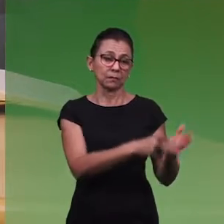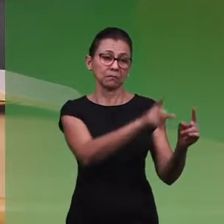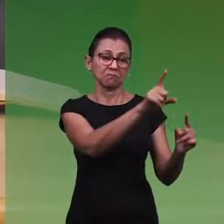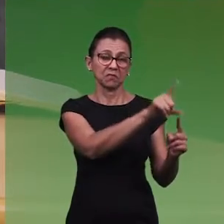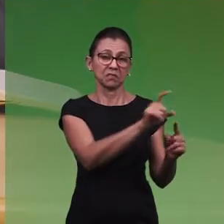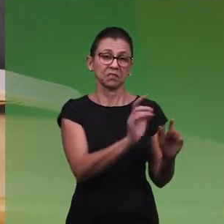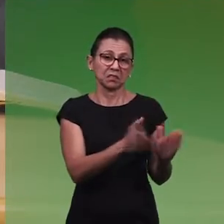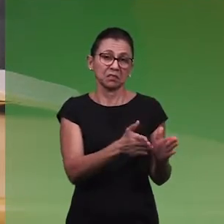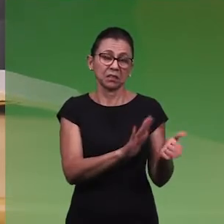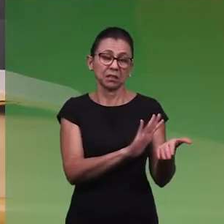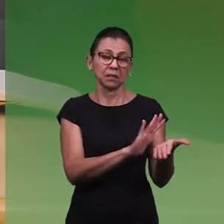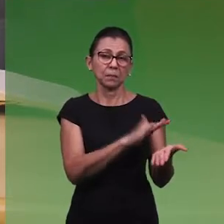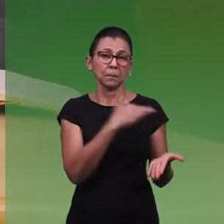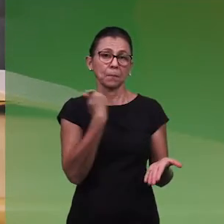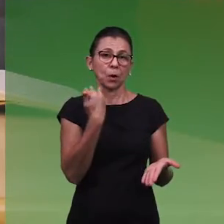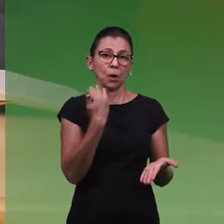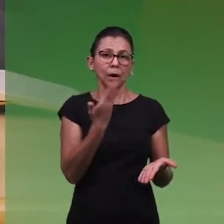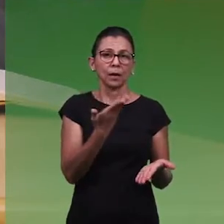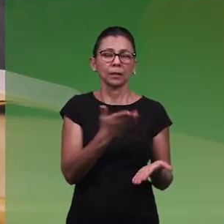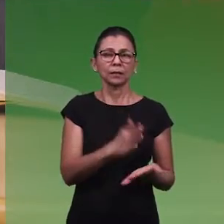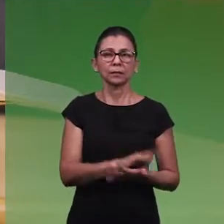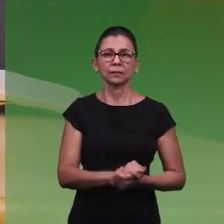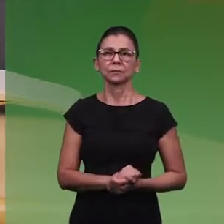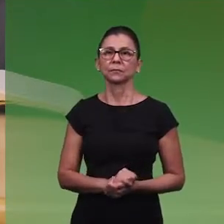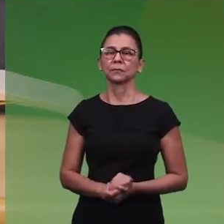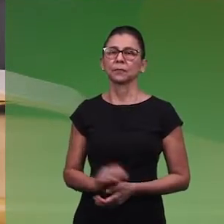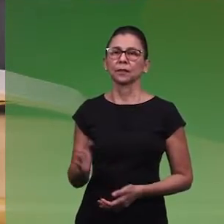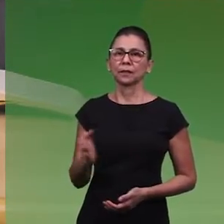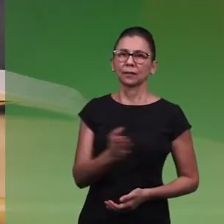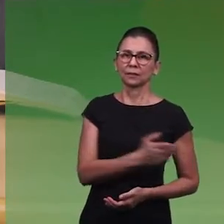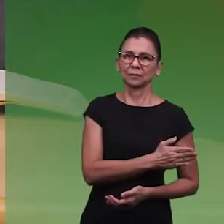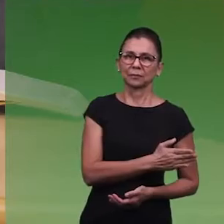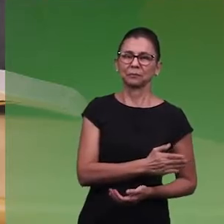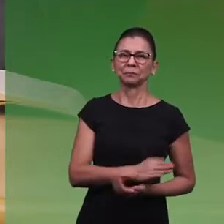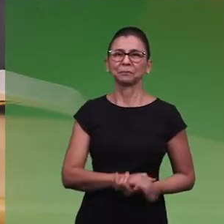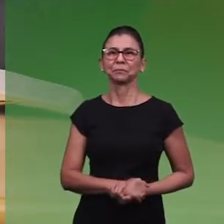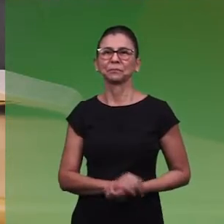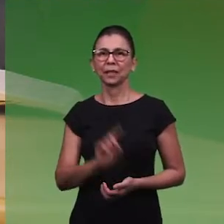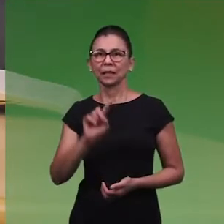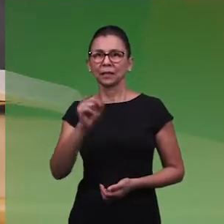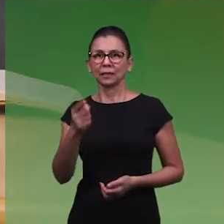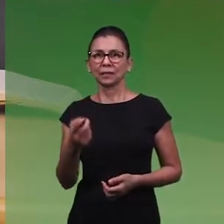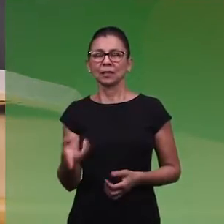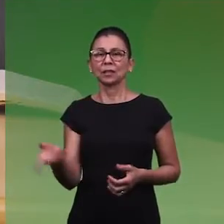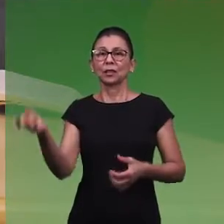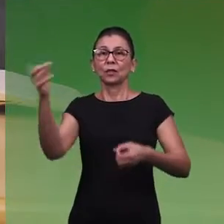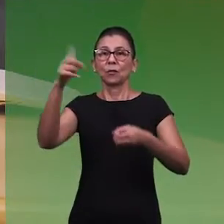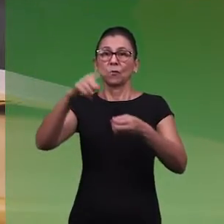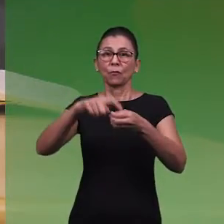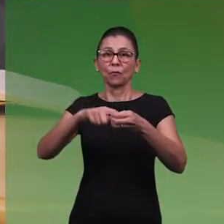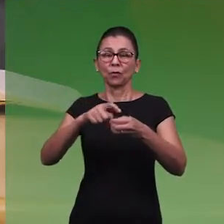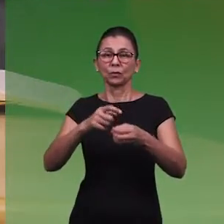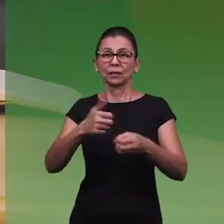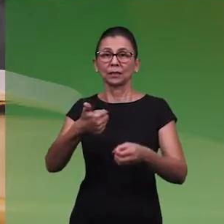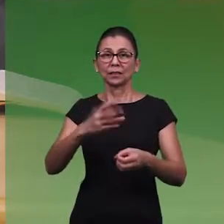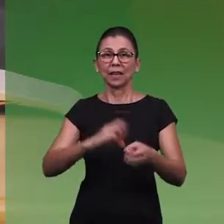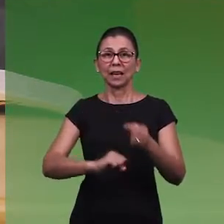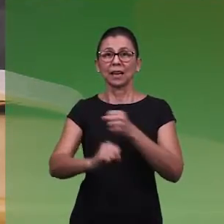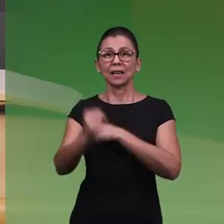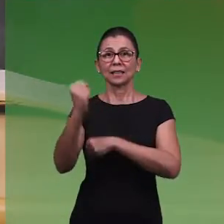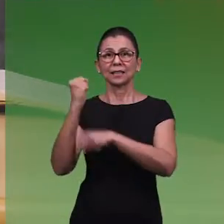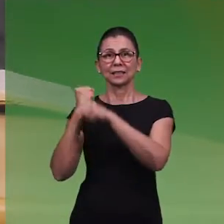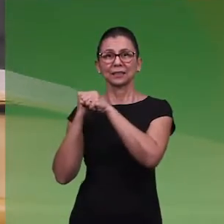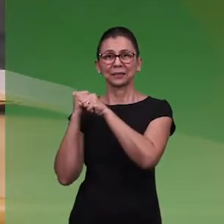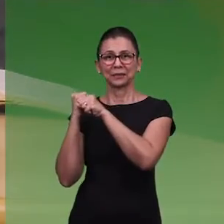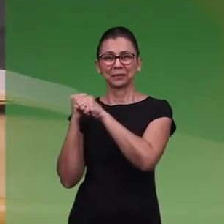né? Morre e aí eu dou uma parada para voltar depois, porque eu quero voltar os 10 anos atrás agora. Eu ia